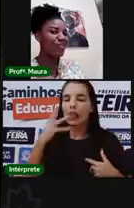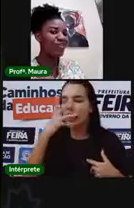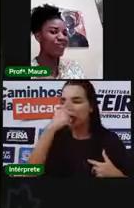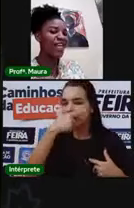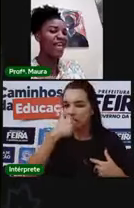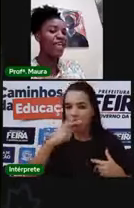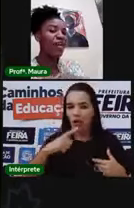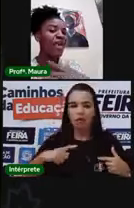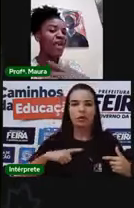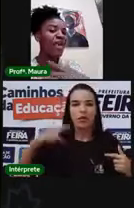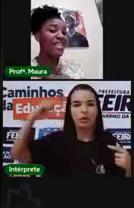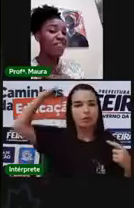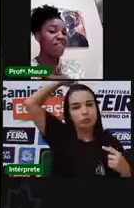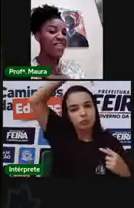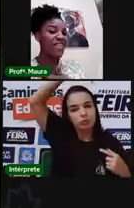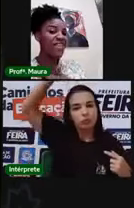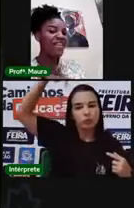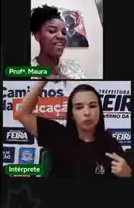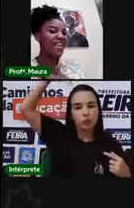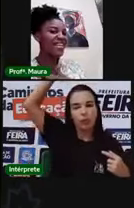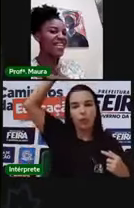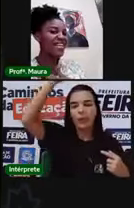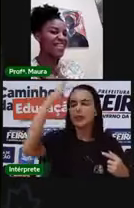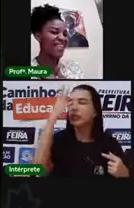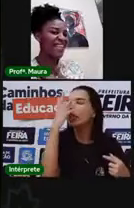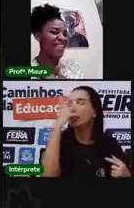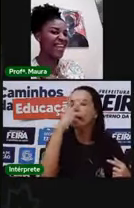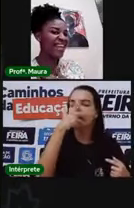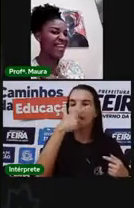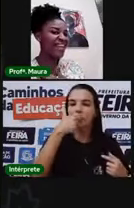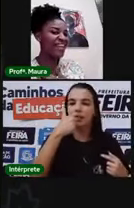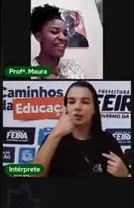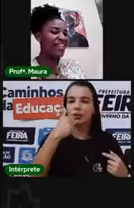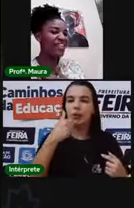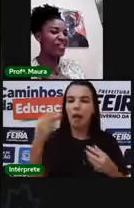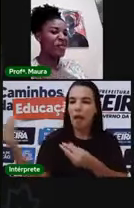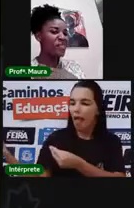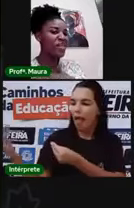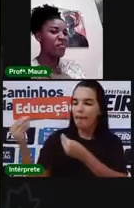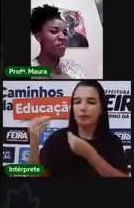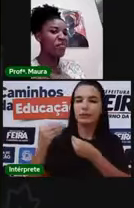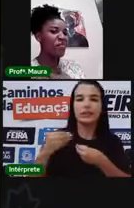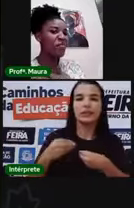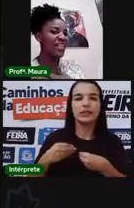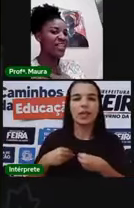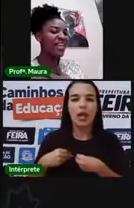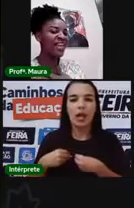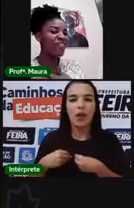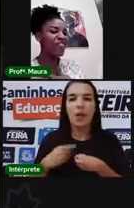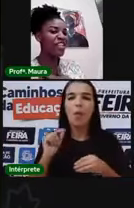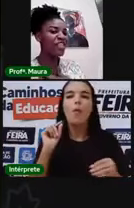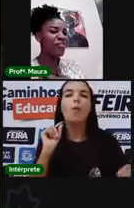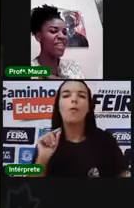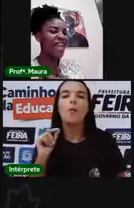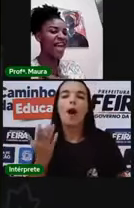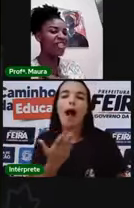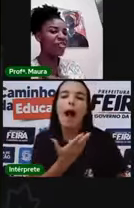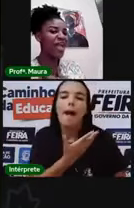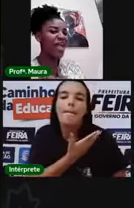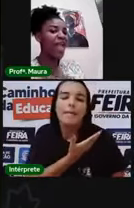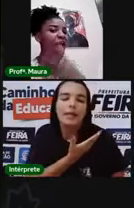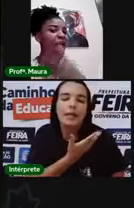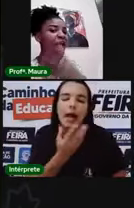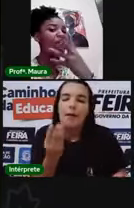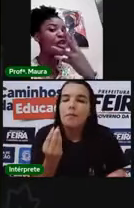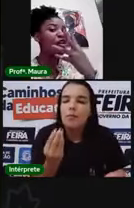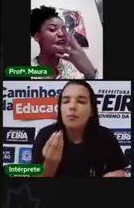lindo. E eu recebi essa tela de uma amiga muito querida, que ela fez em homenagem, não